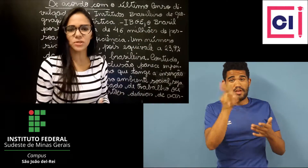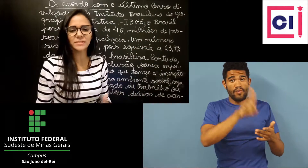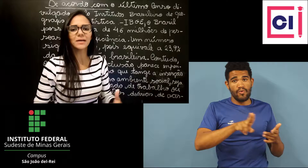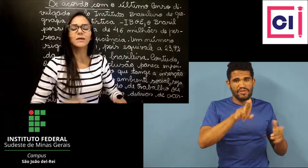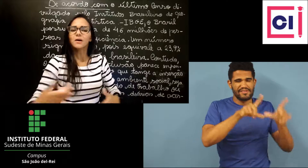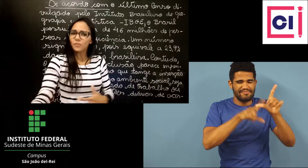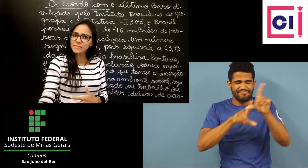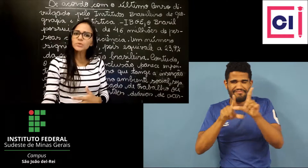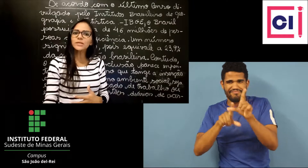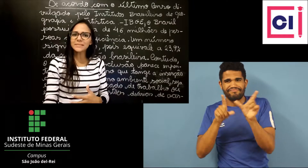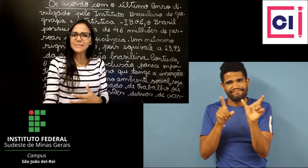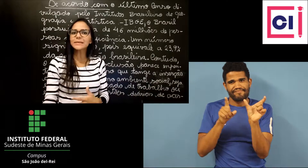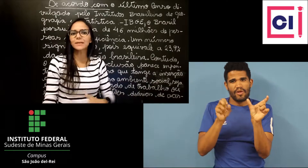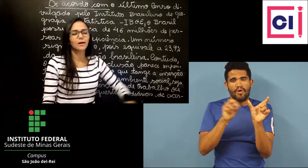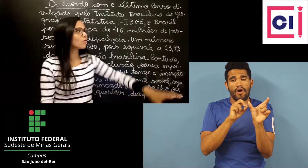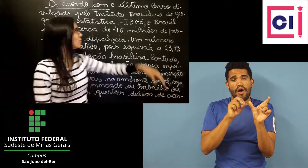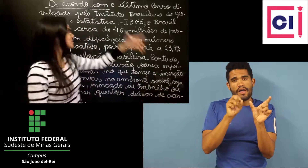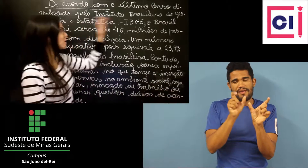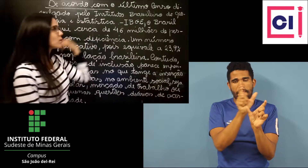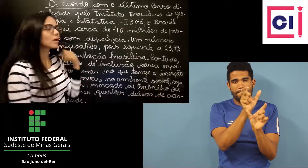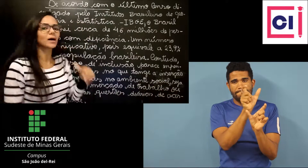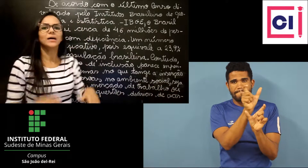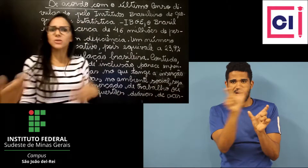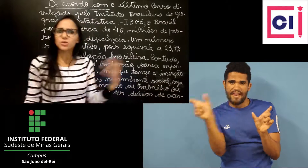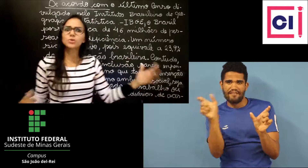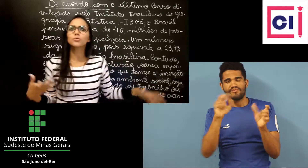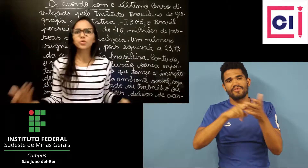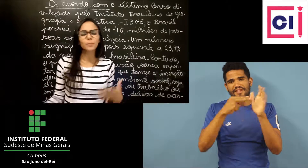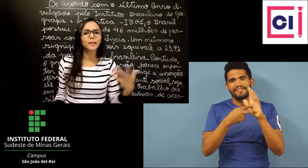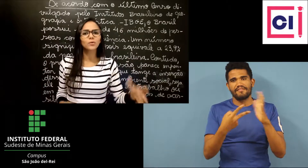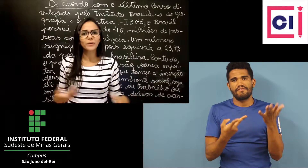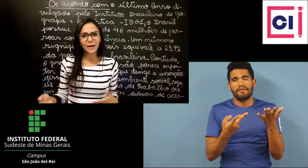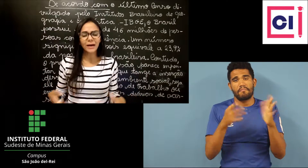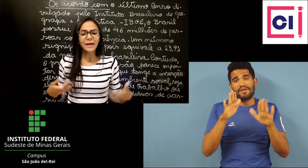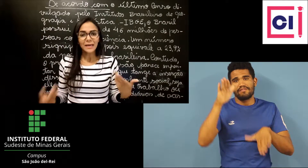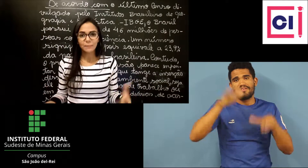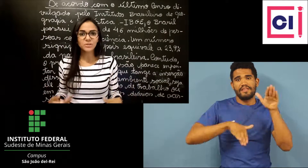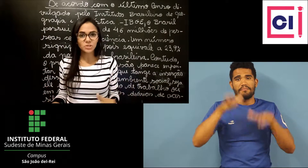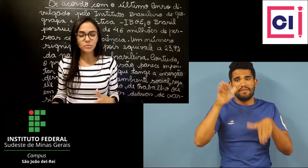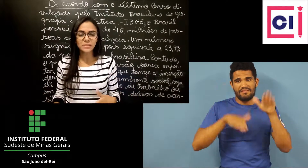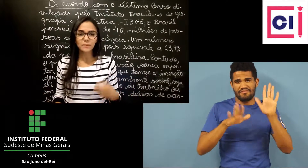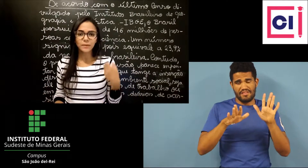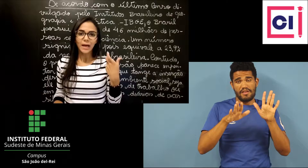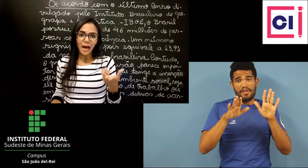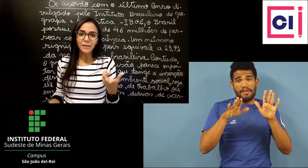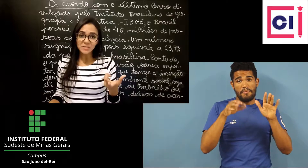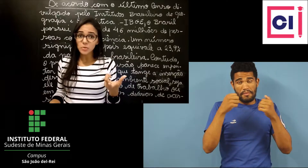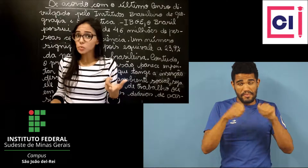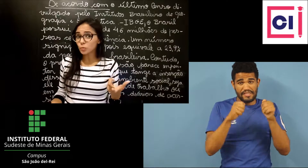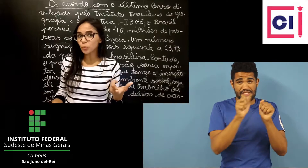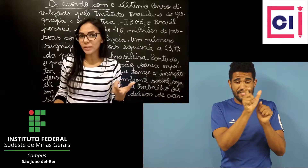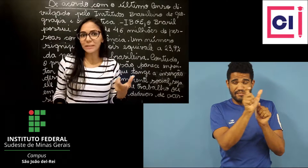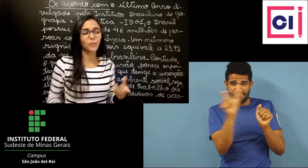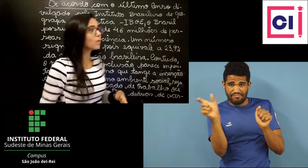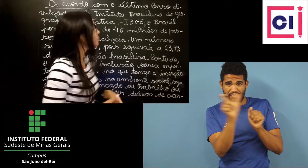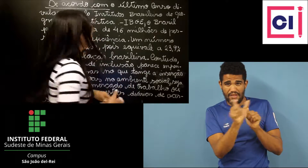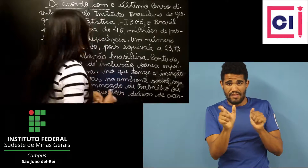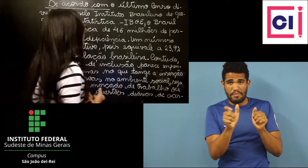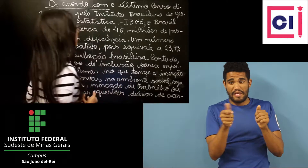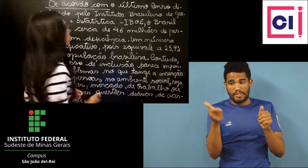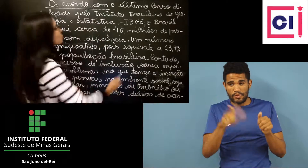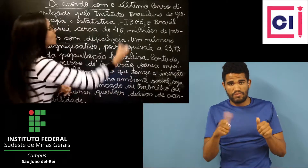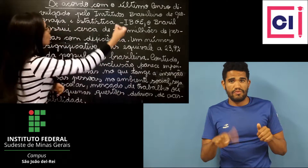você for utilizar, você utiliza a sigla. Ou você coloca Instituto para não ficar repetindo sempre a mesma estrutura, tá